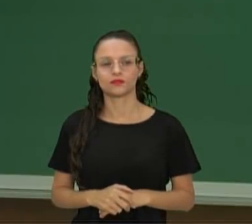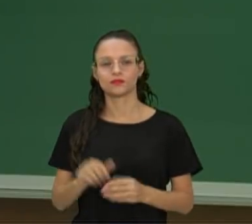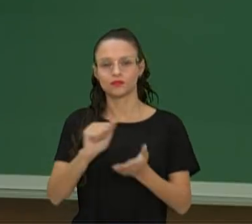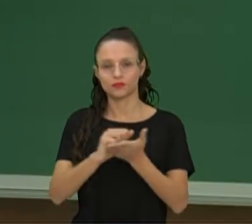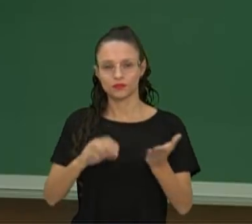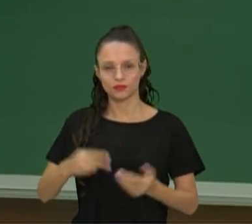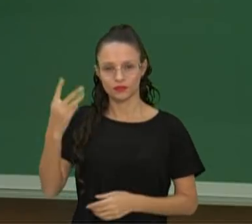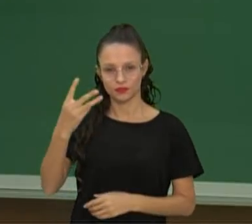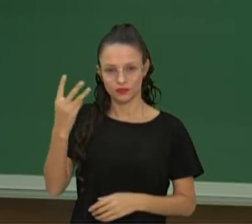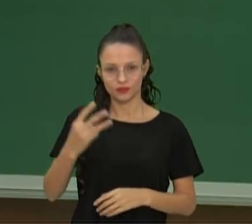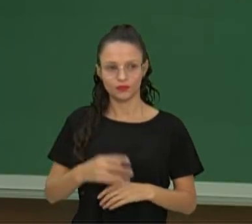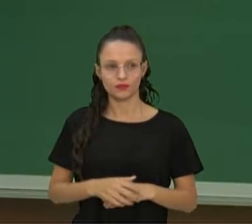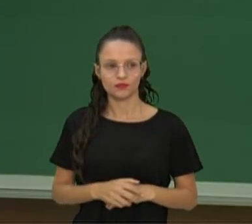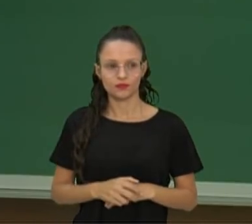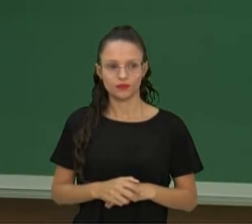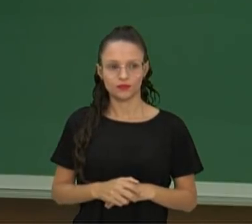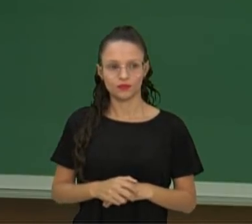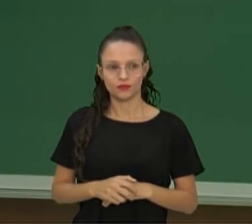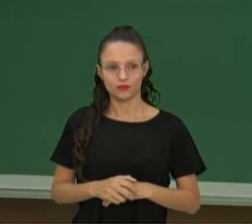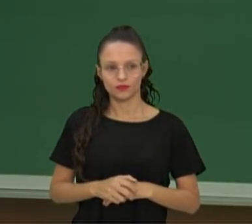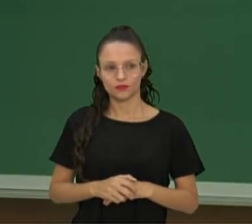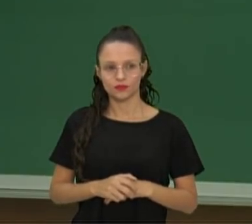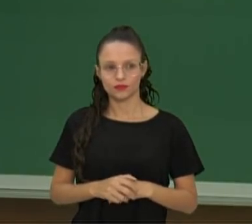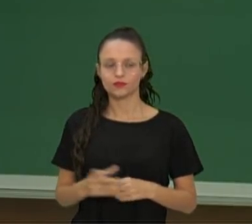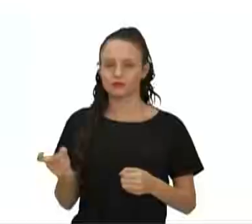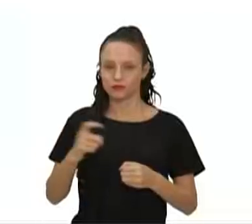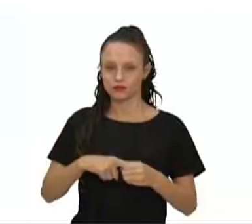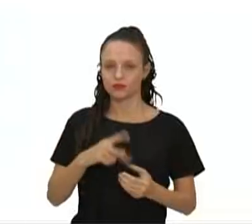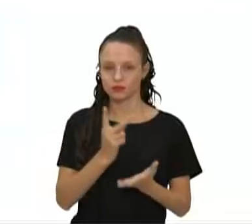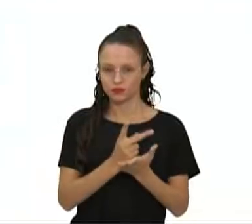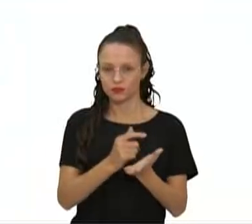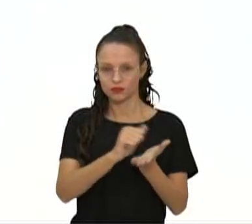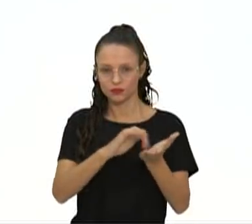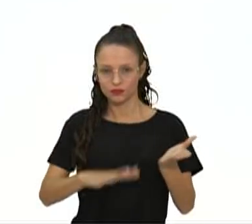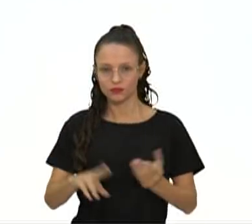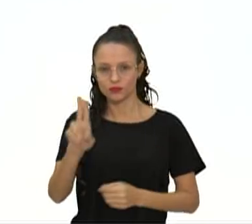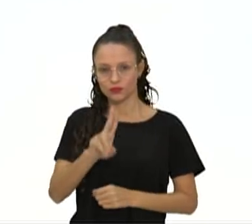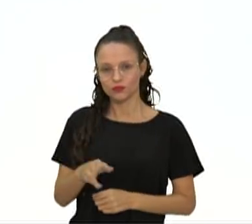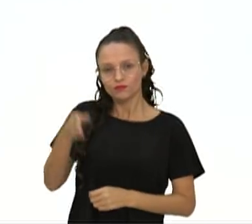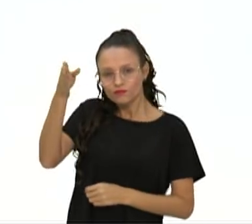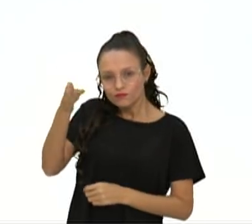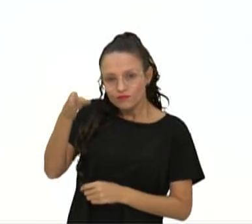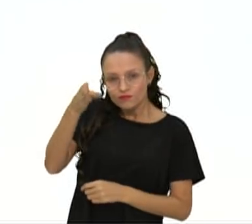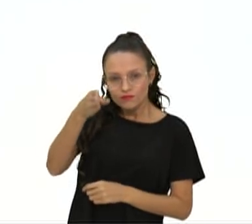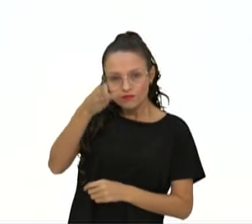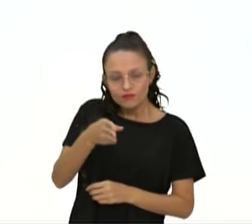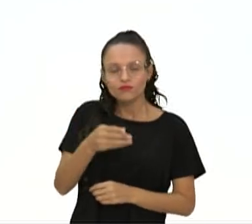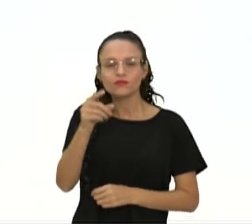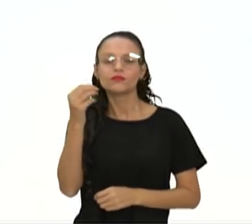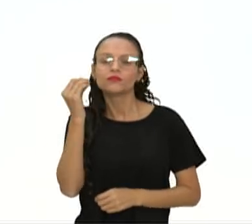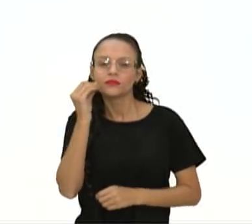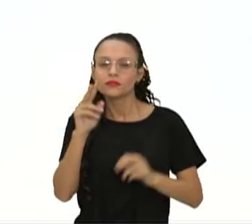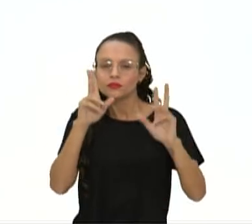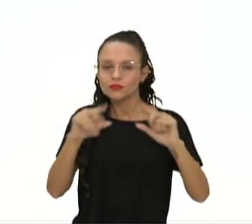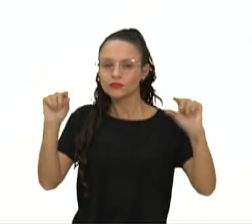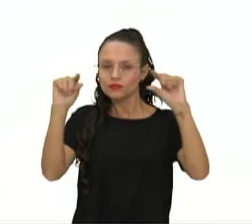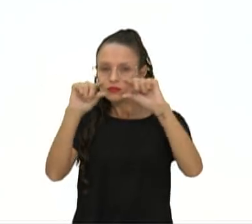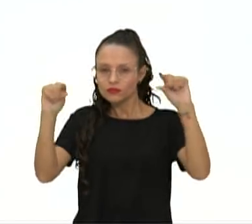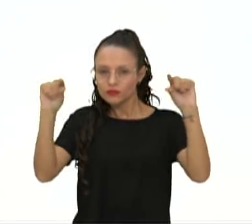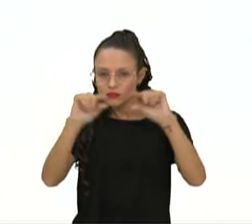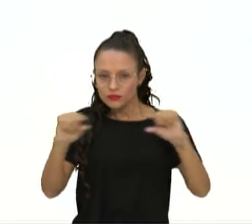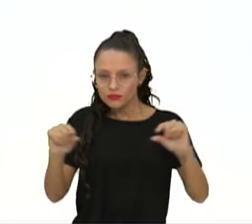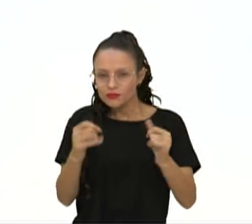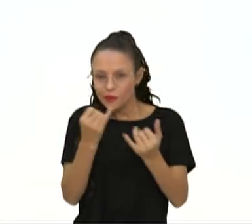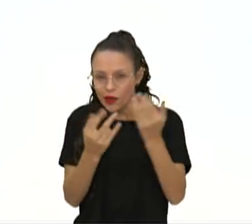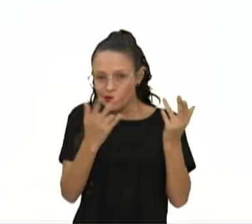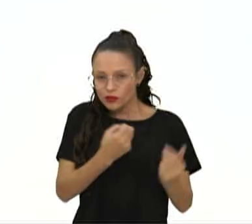Exercício 3 aqui. Vamos retomar as operações anteriores usando um algoritmo. Tente armar as multiplicações como se fossem com números e